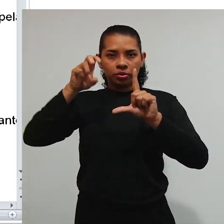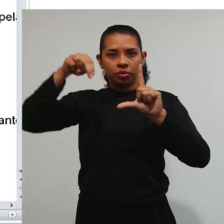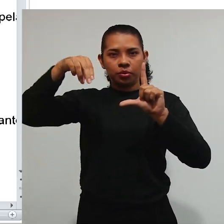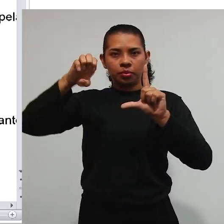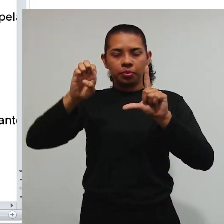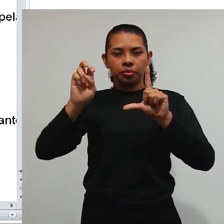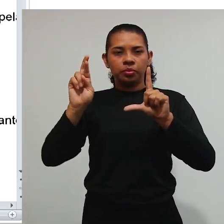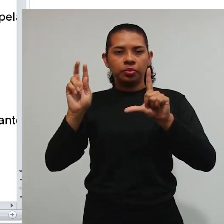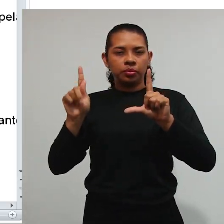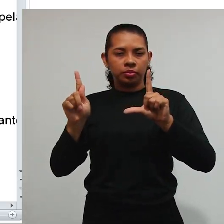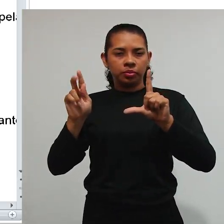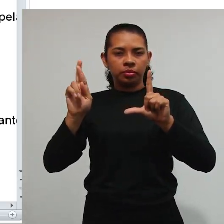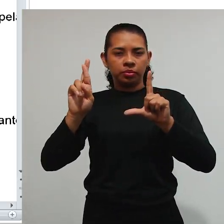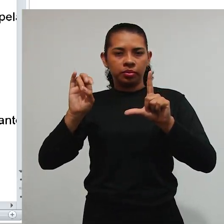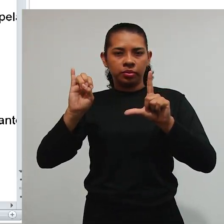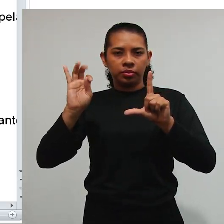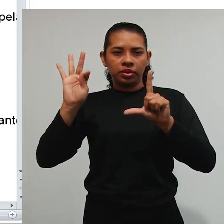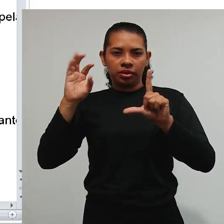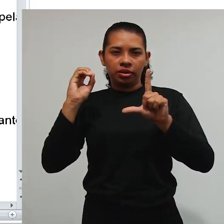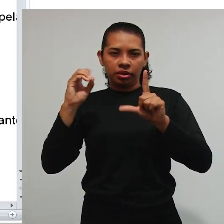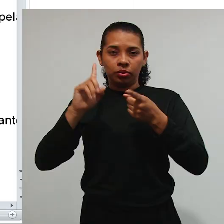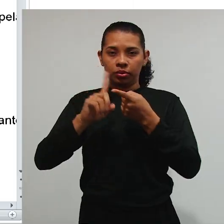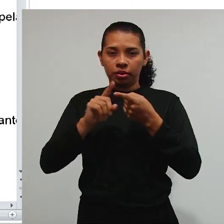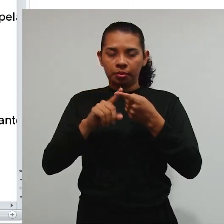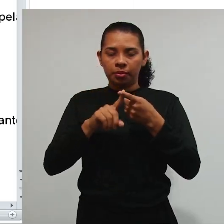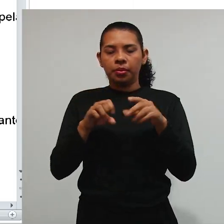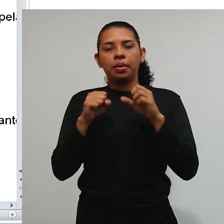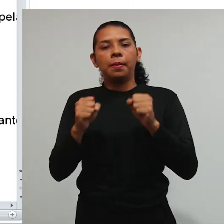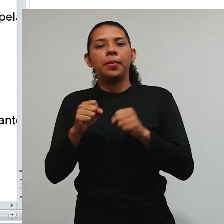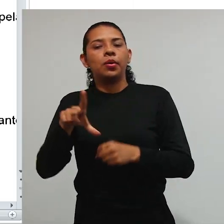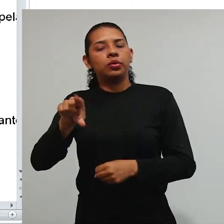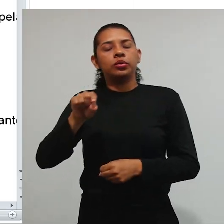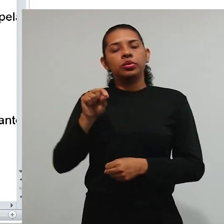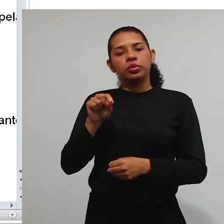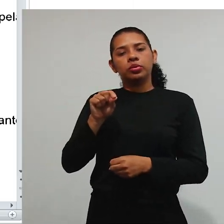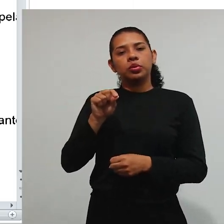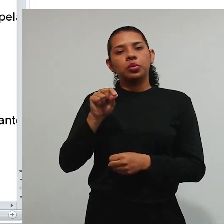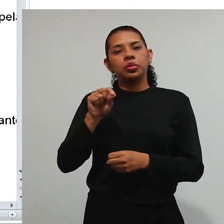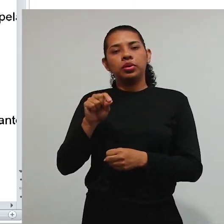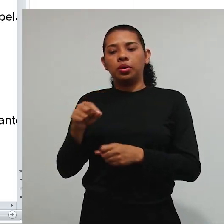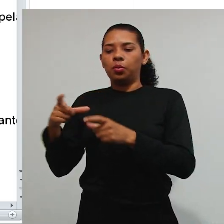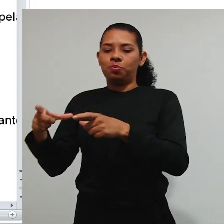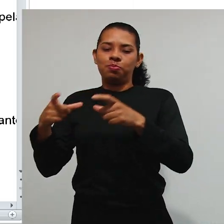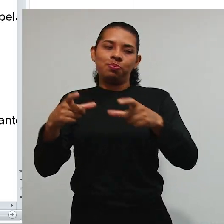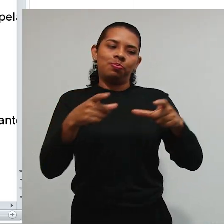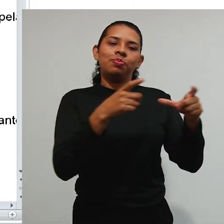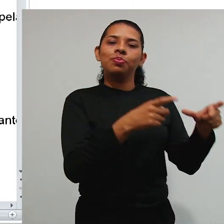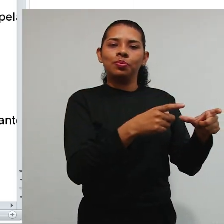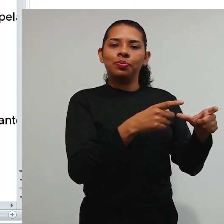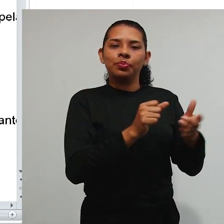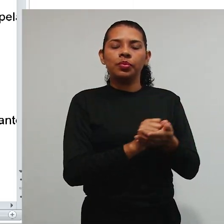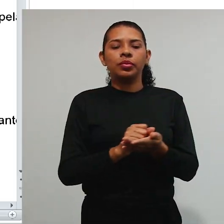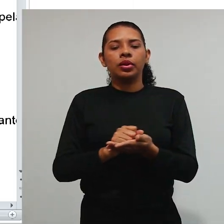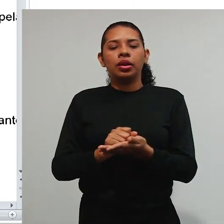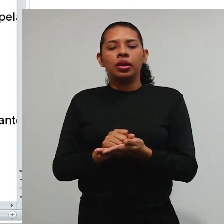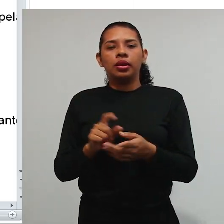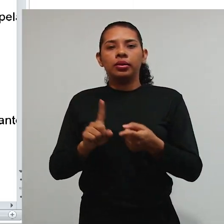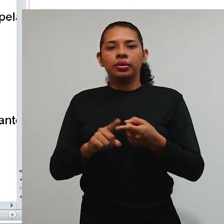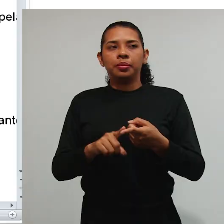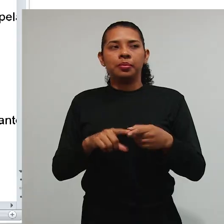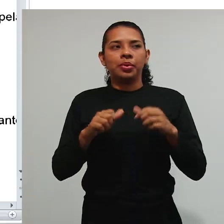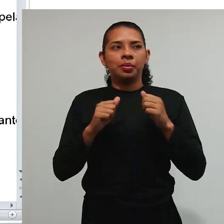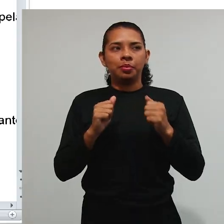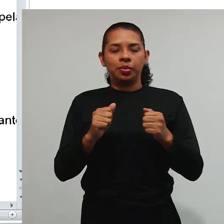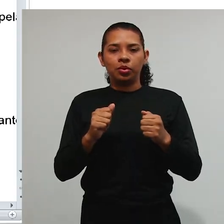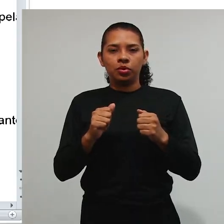negrito. Você tem essa opção. Você tem a opção de que é negrito, como estava, mas